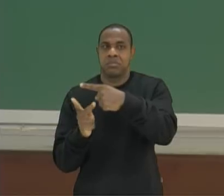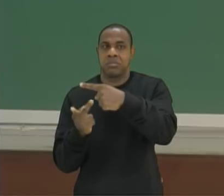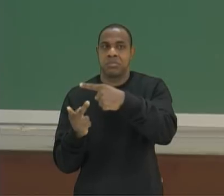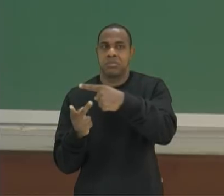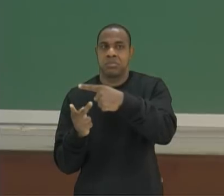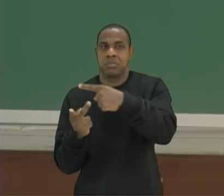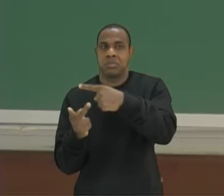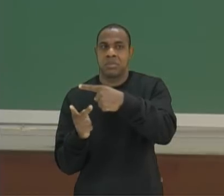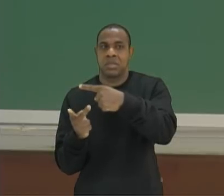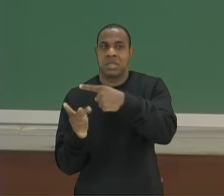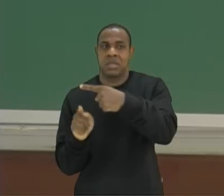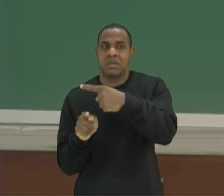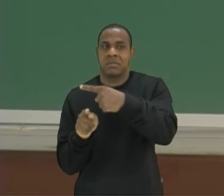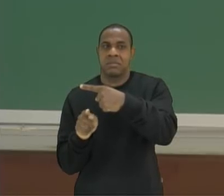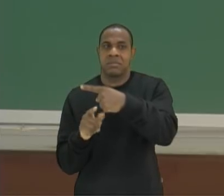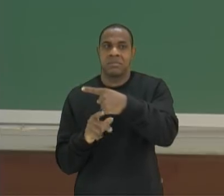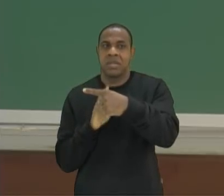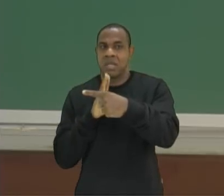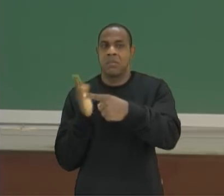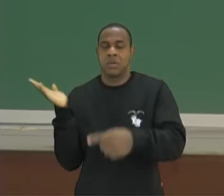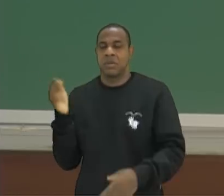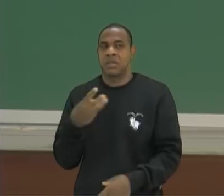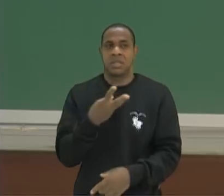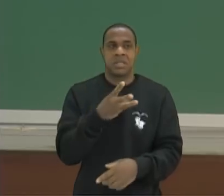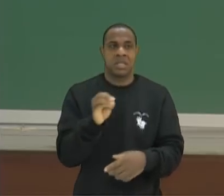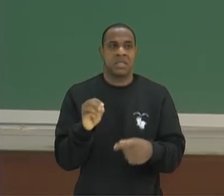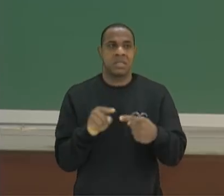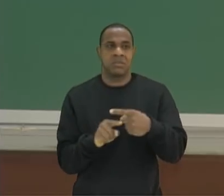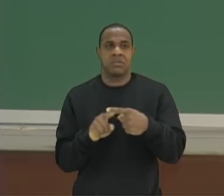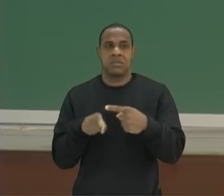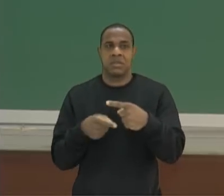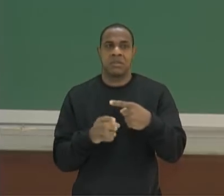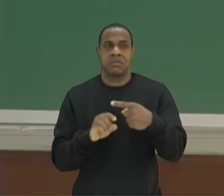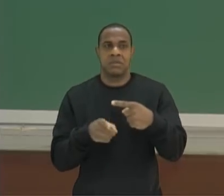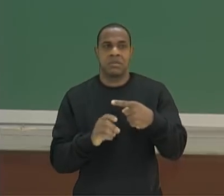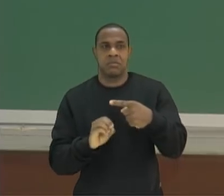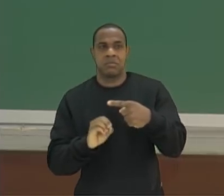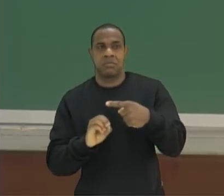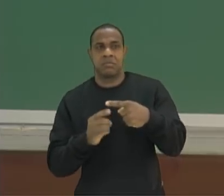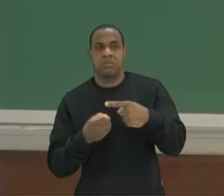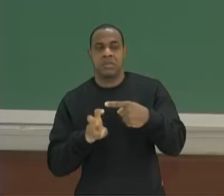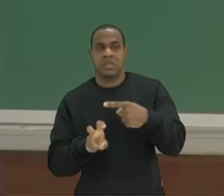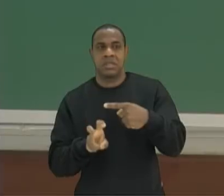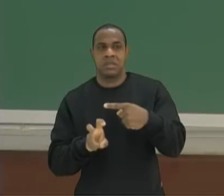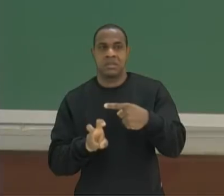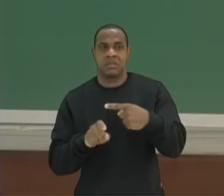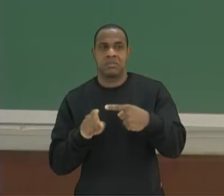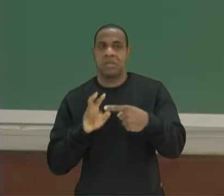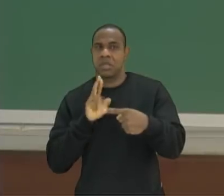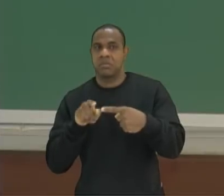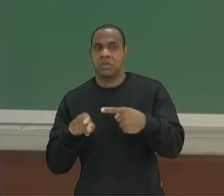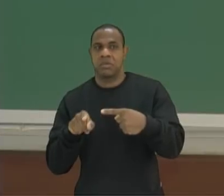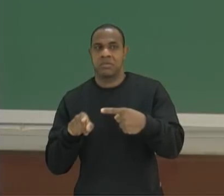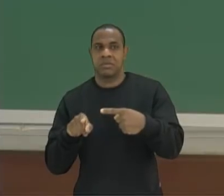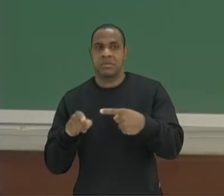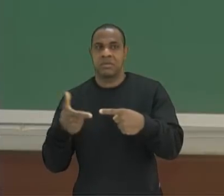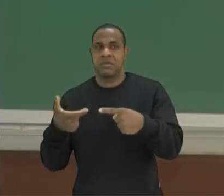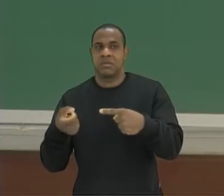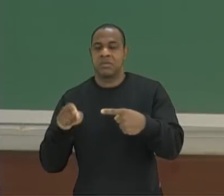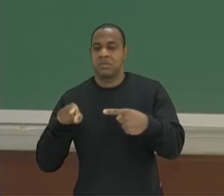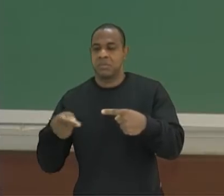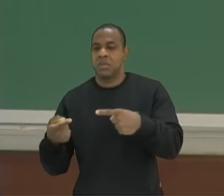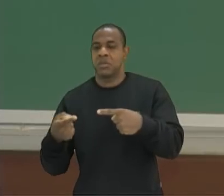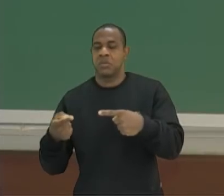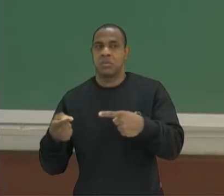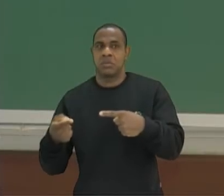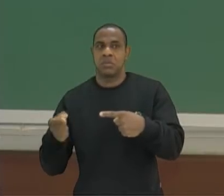300 divididos por 0,015, chegamos em uma frequência de 20.000 Hz, podendo ser denominada também